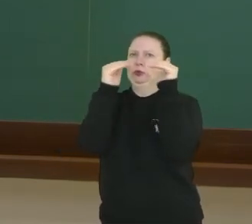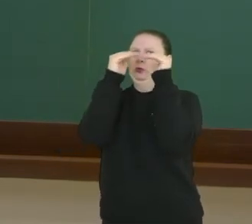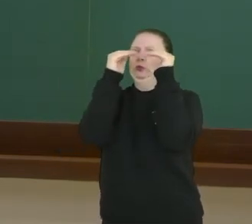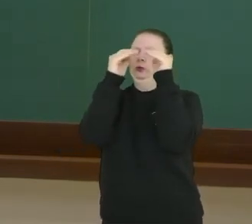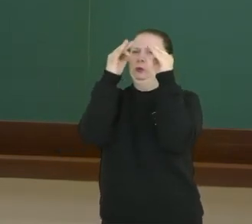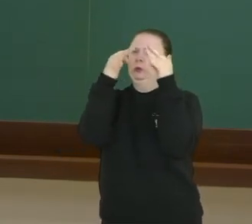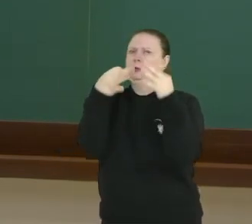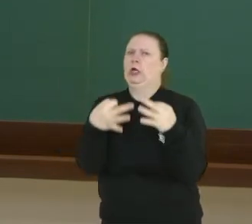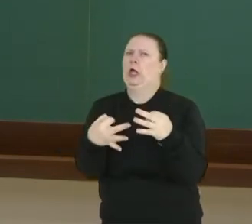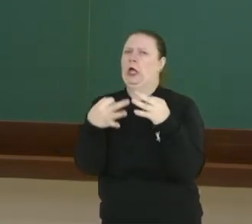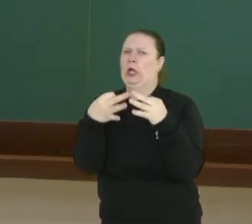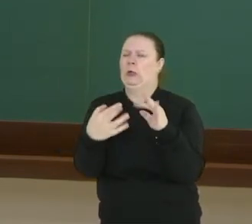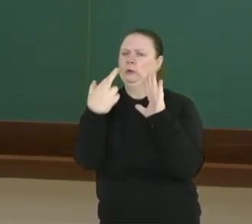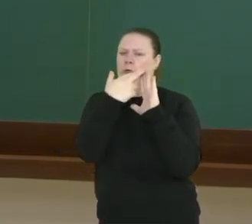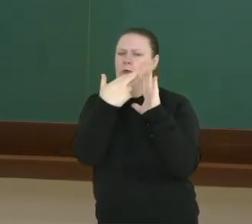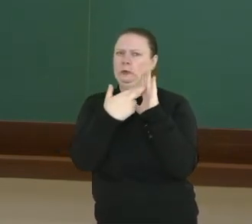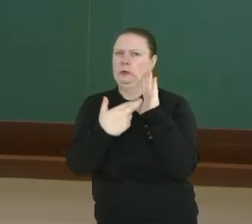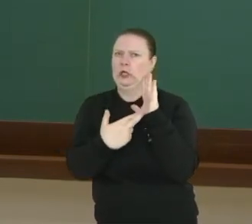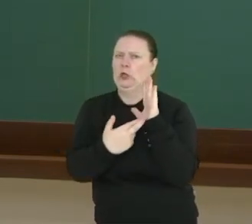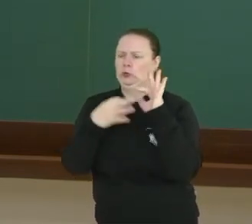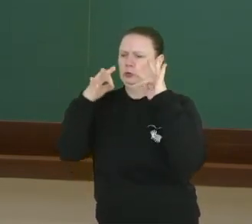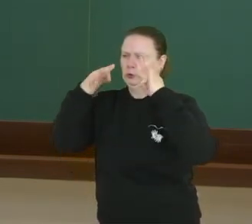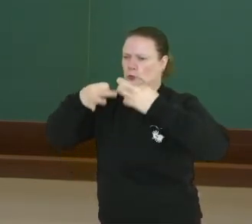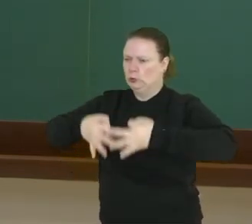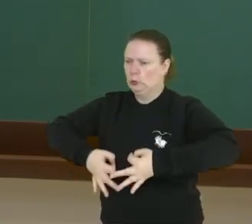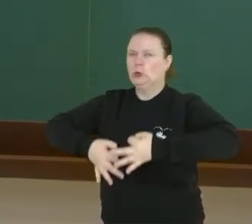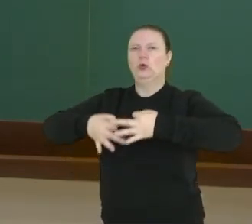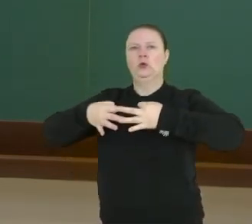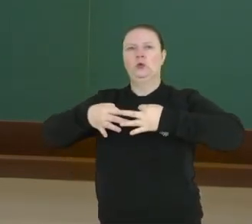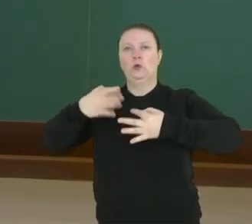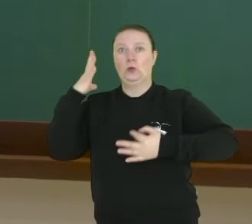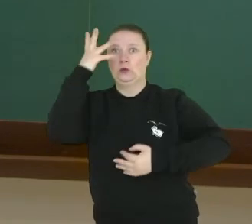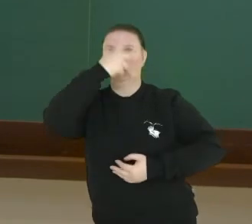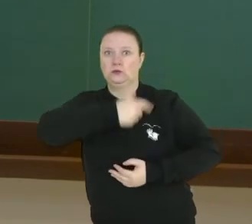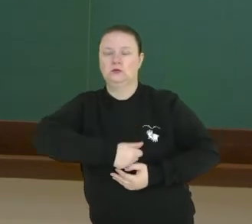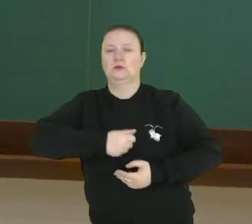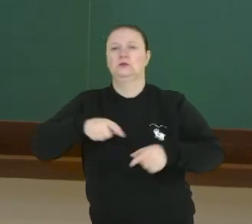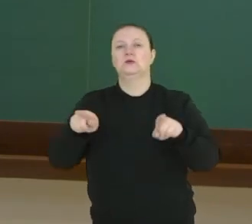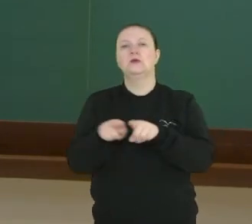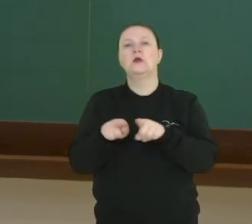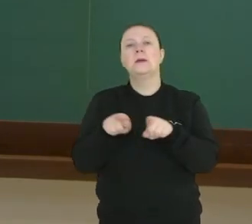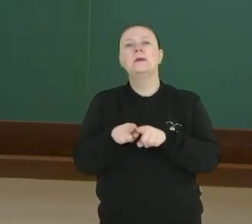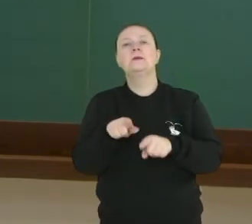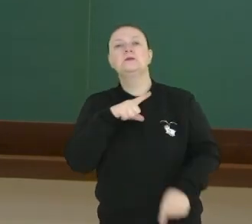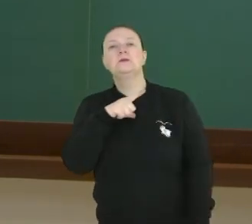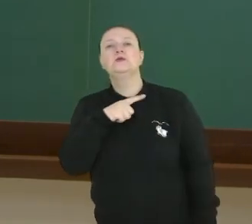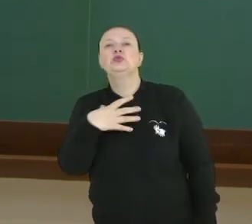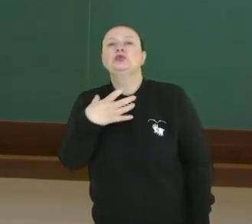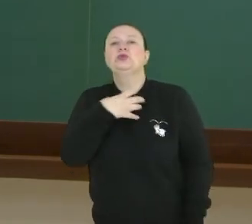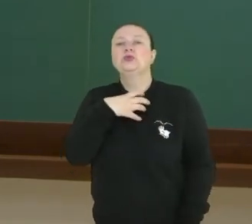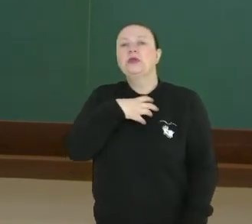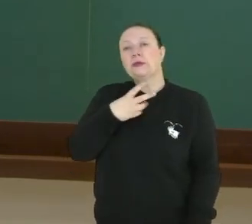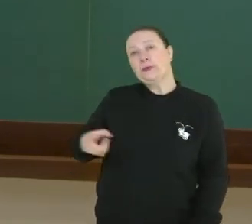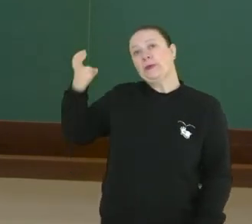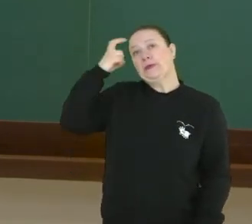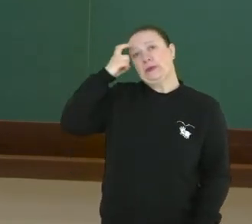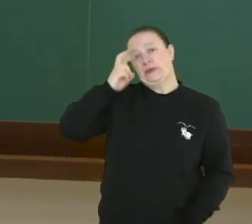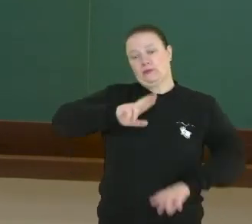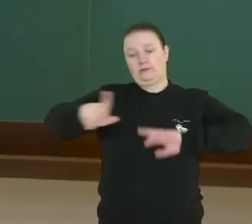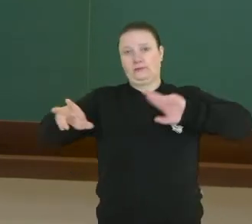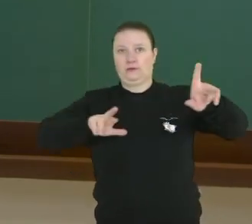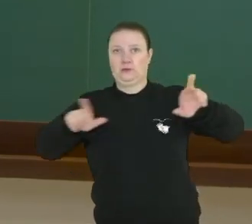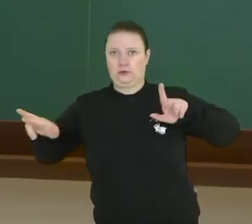questões de regras, de número, gênero, e também tem aquela questão dos sotaques que podem ser diferentes uns dos outros, certo?